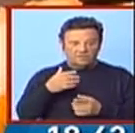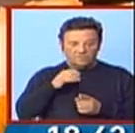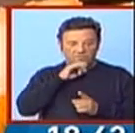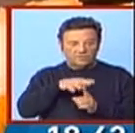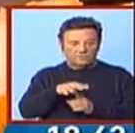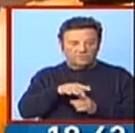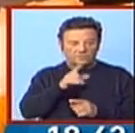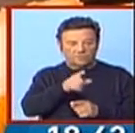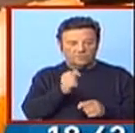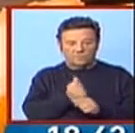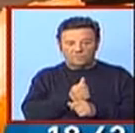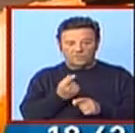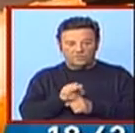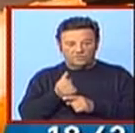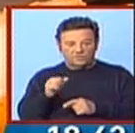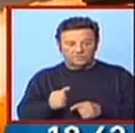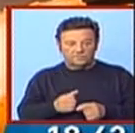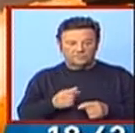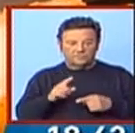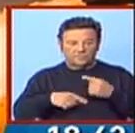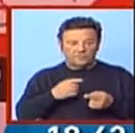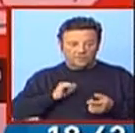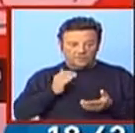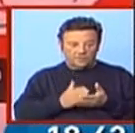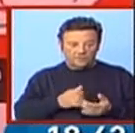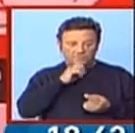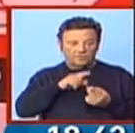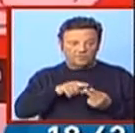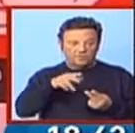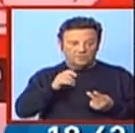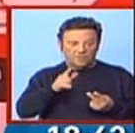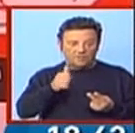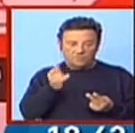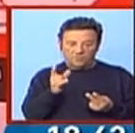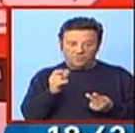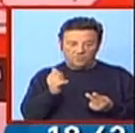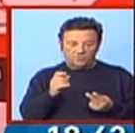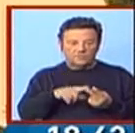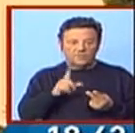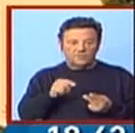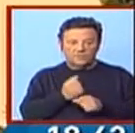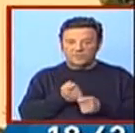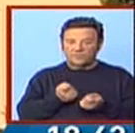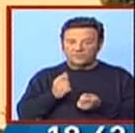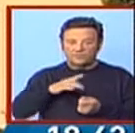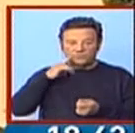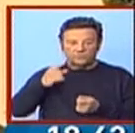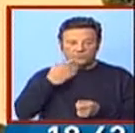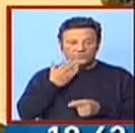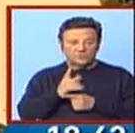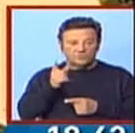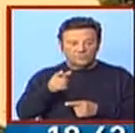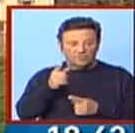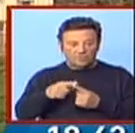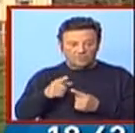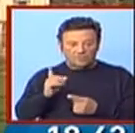influenciará na compra do produto. Depois do queijo virá o mel biológico e também operadores turísticos, como é o caso desta unidade, que